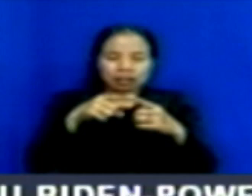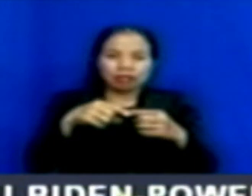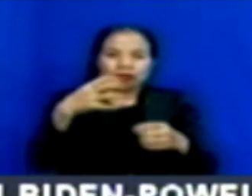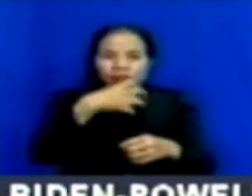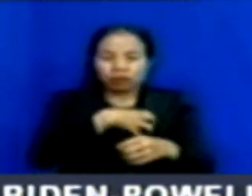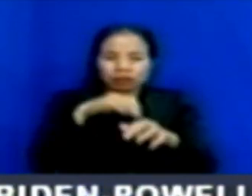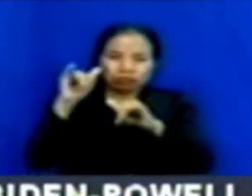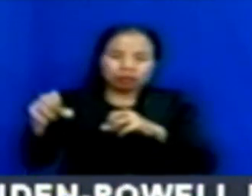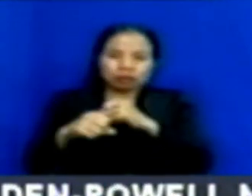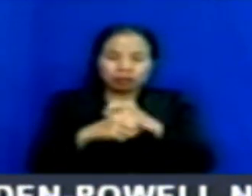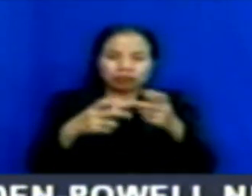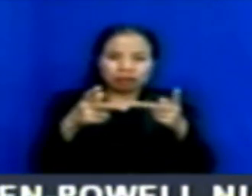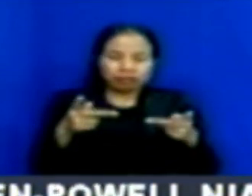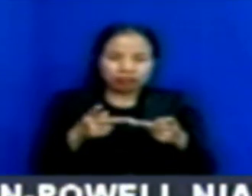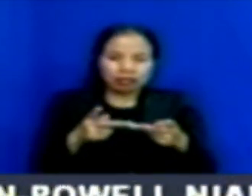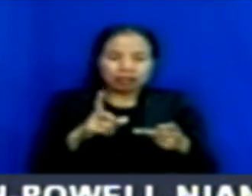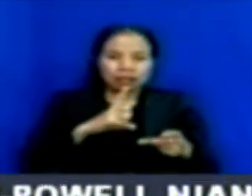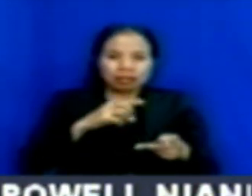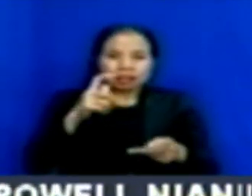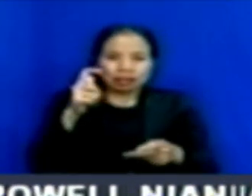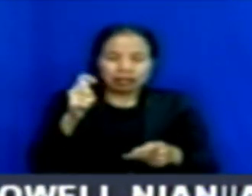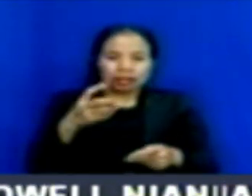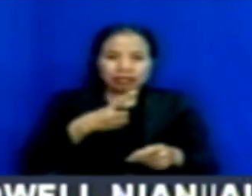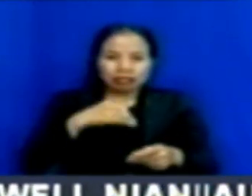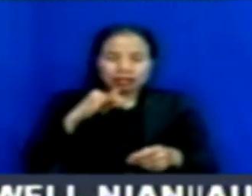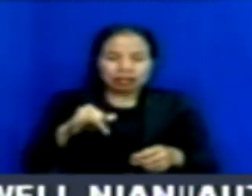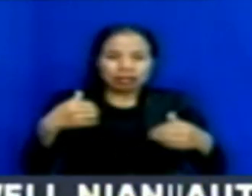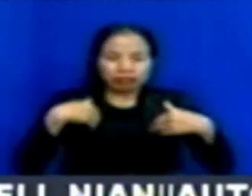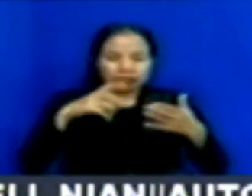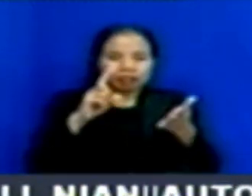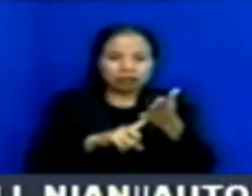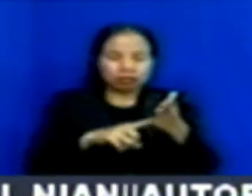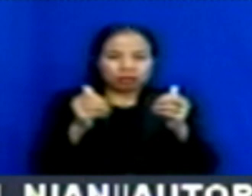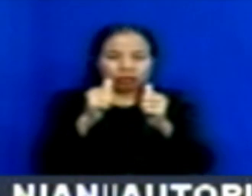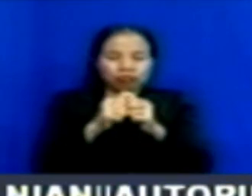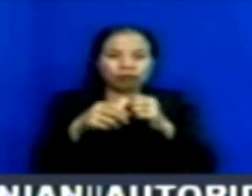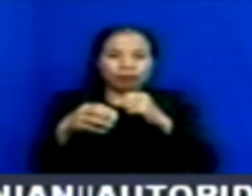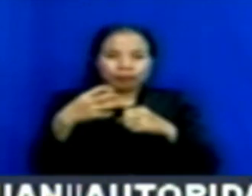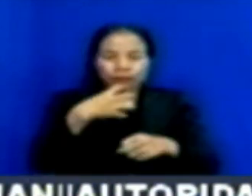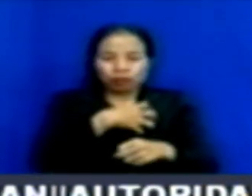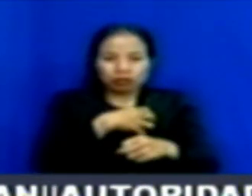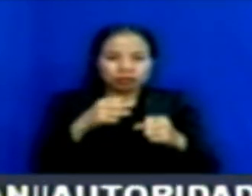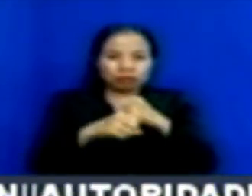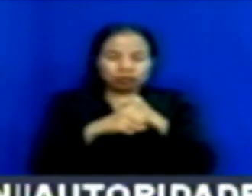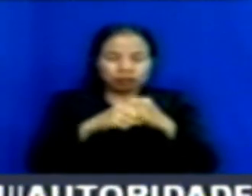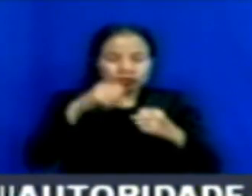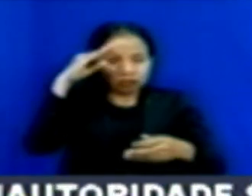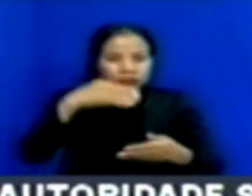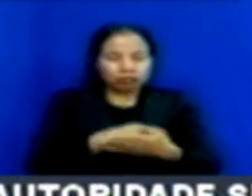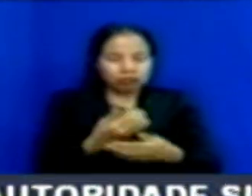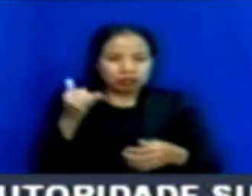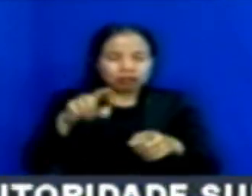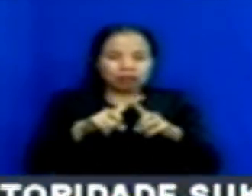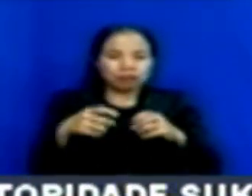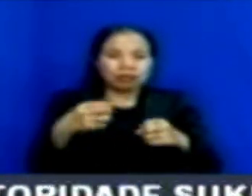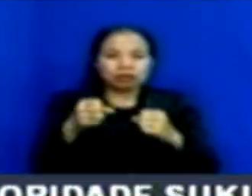suspeito ni ela fati li quintai dele, mostro discussão entre polícia ou suspeito ni a oansira. Mas bem, ikus mais